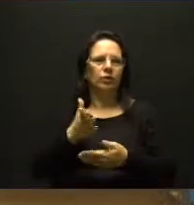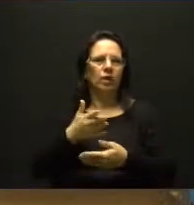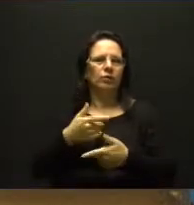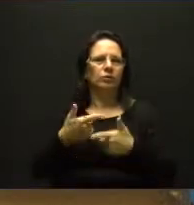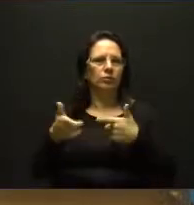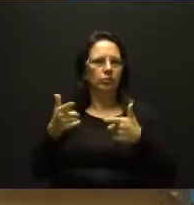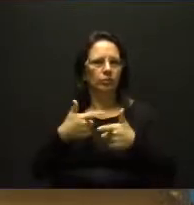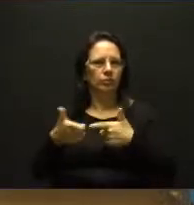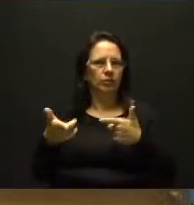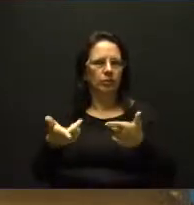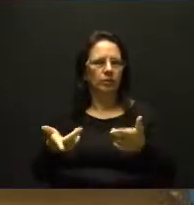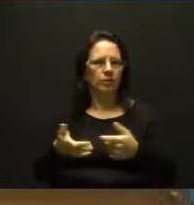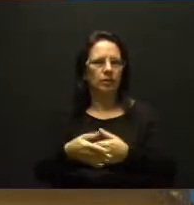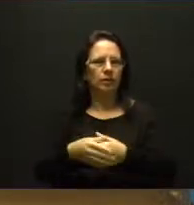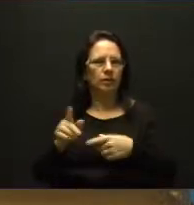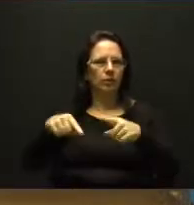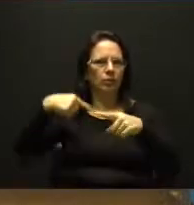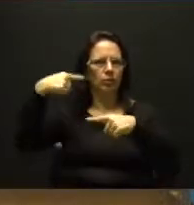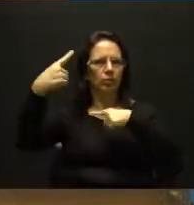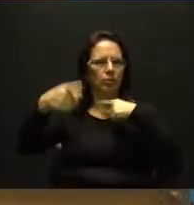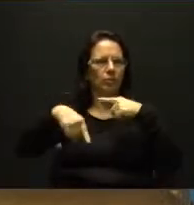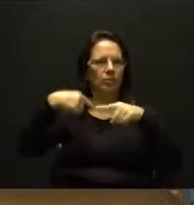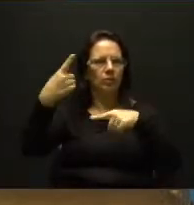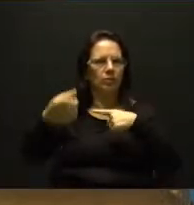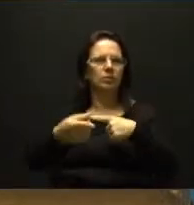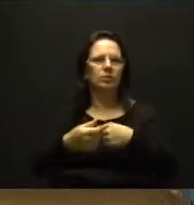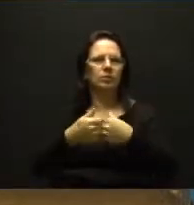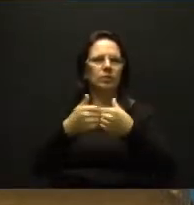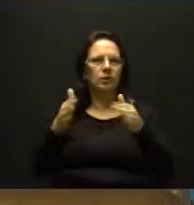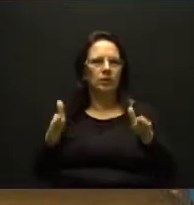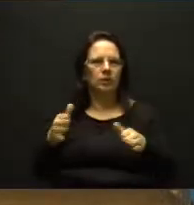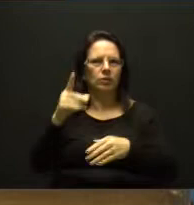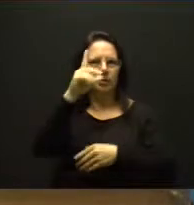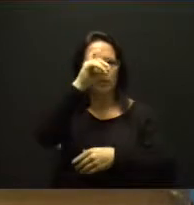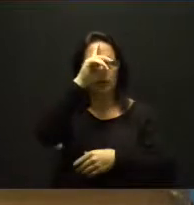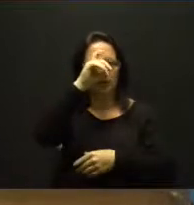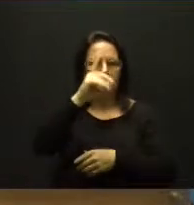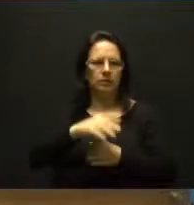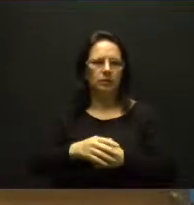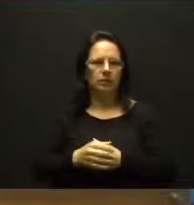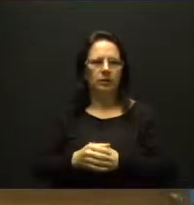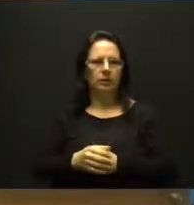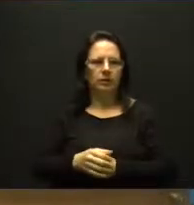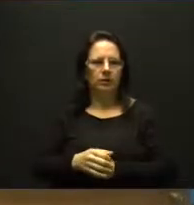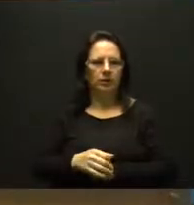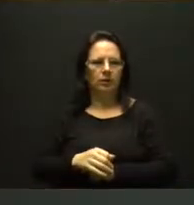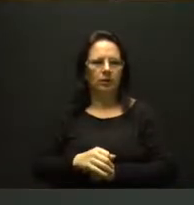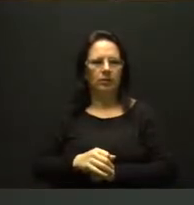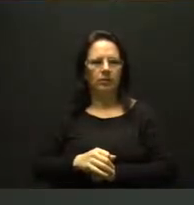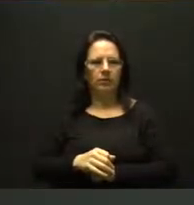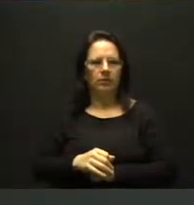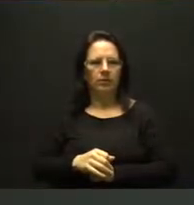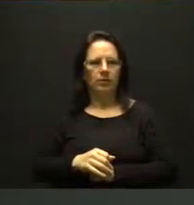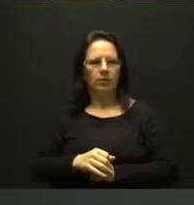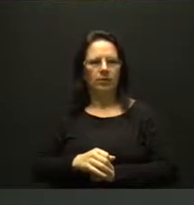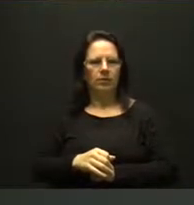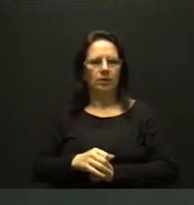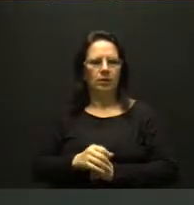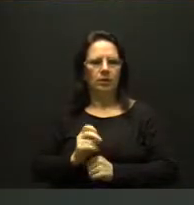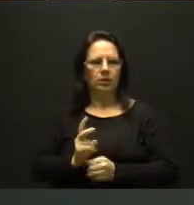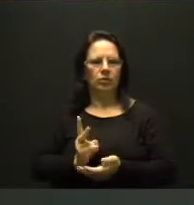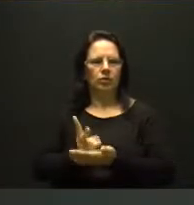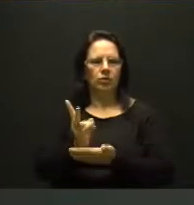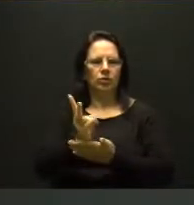que podia se prolongar e atrapalhar reabertura do hospital é só isso o presidente lula em